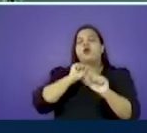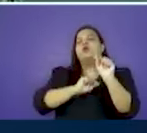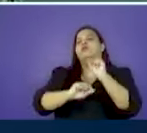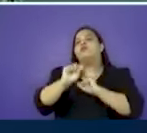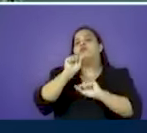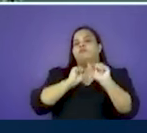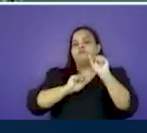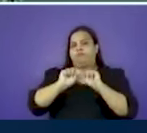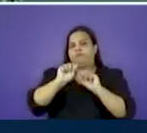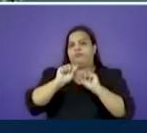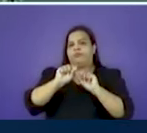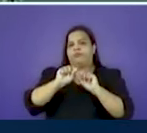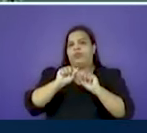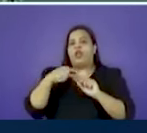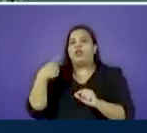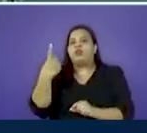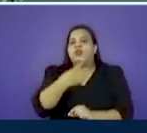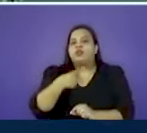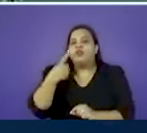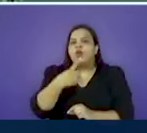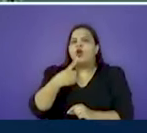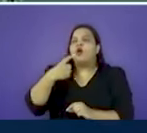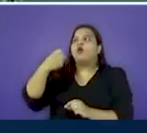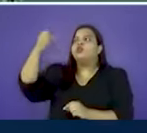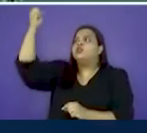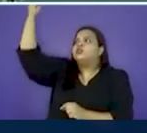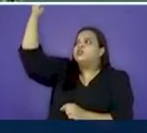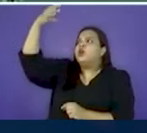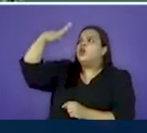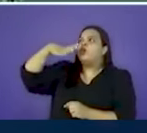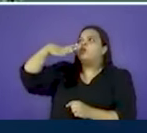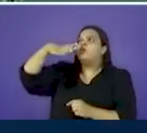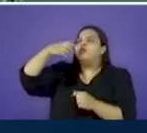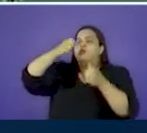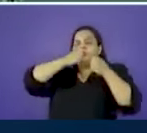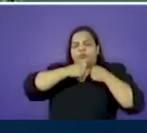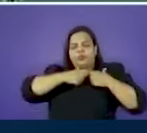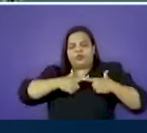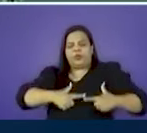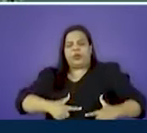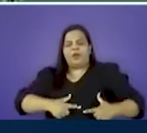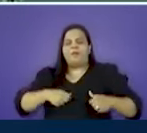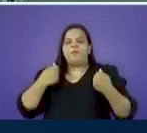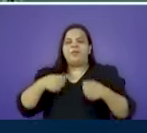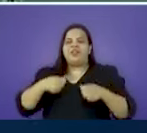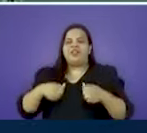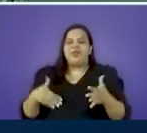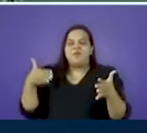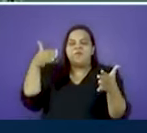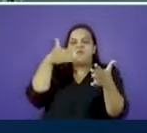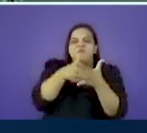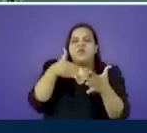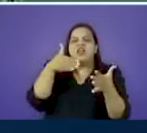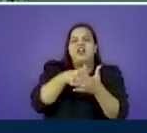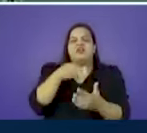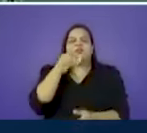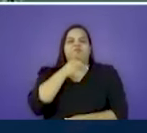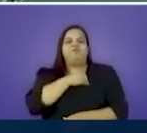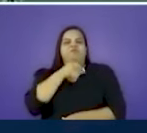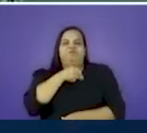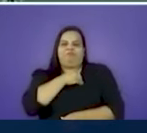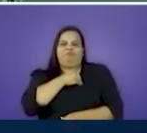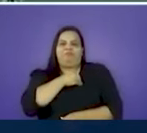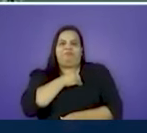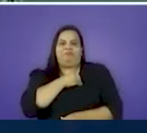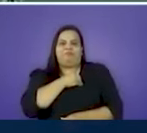é que para andarmos na luz, para andarmos em santidade, precisamos enfrentar o pecado. Por isso que do verso 5 até